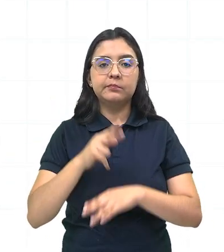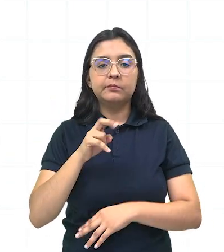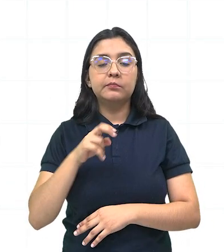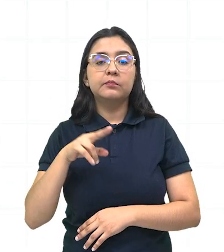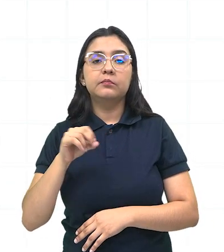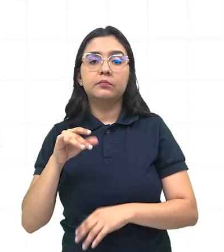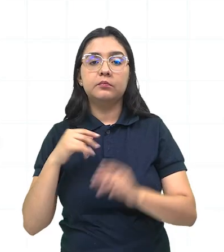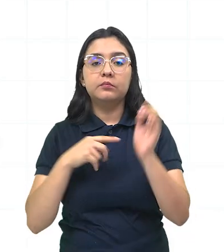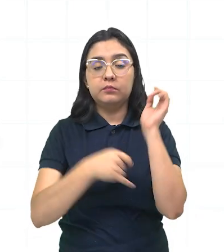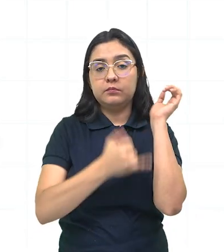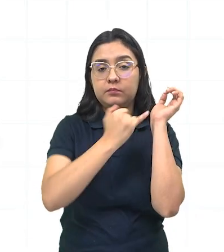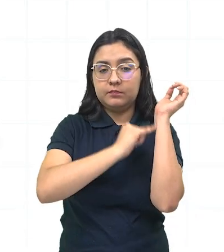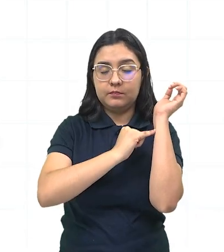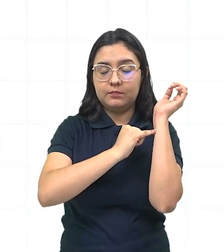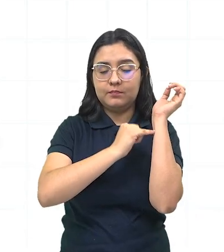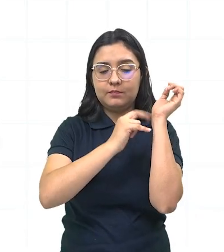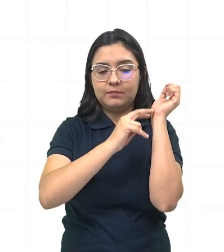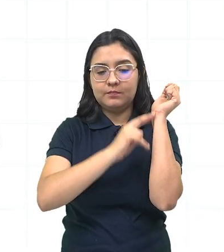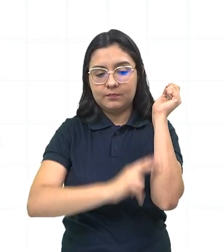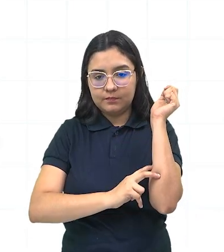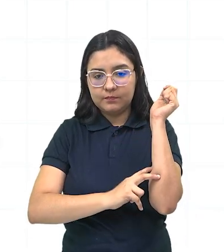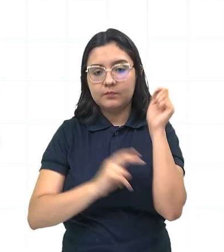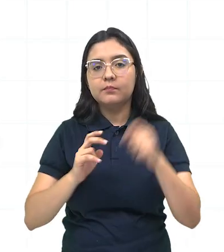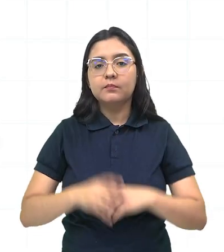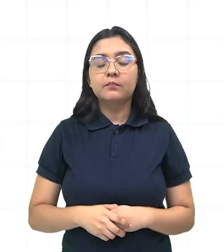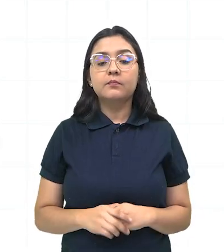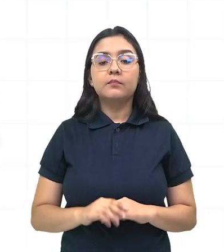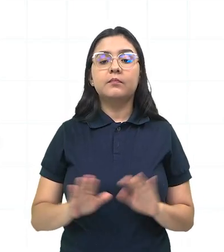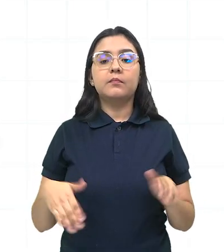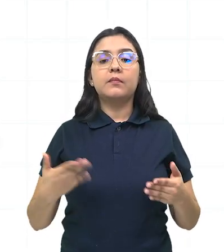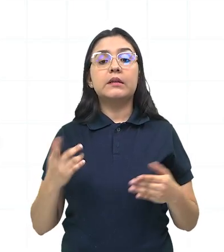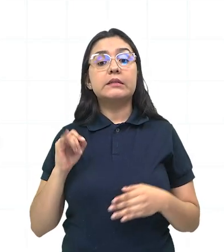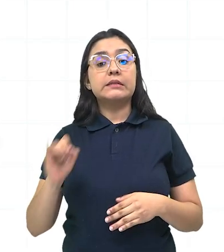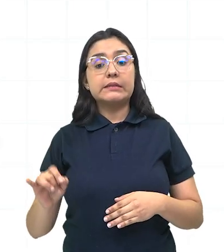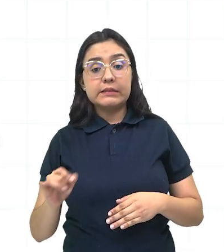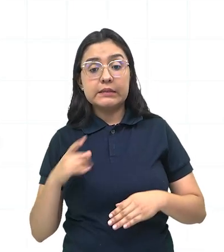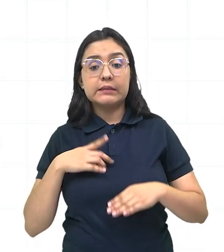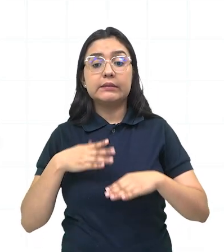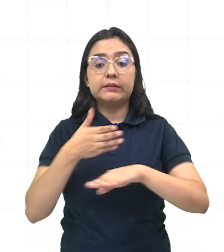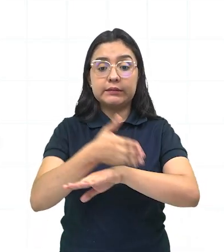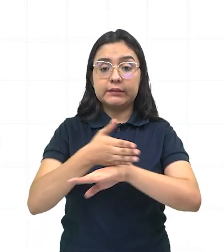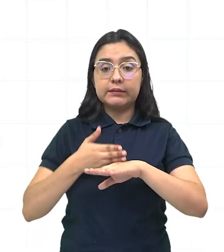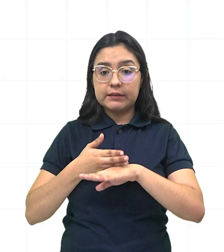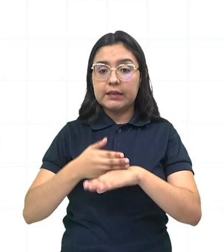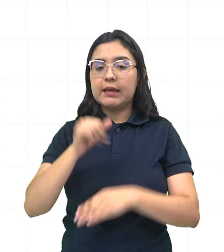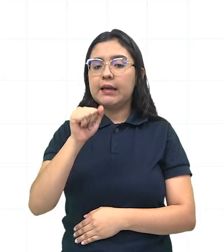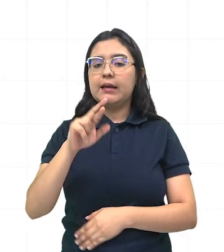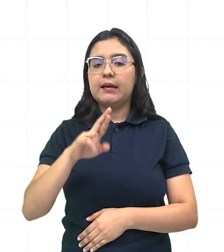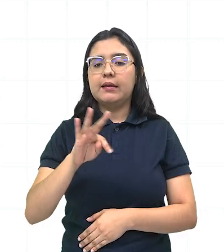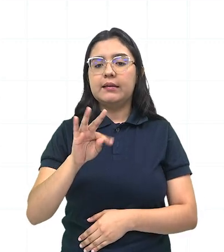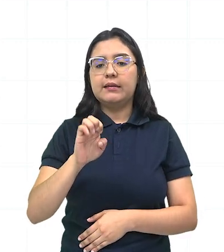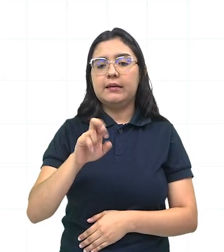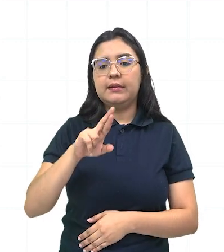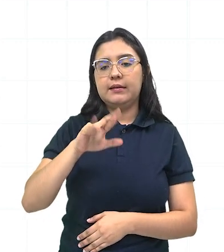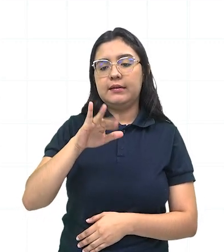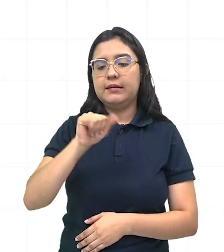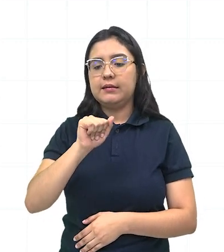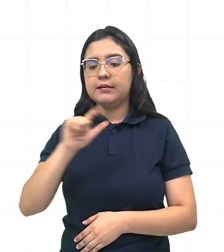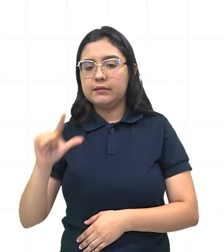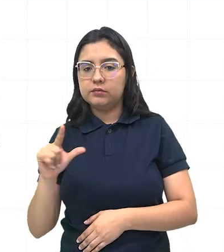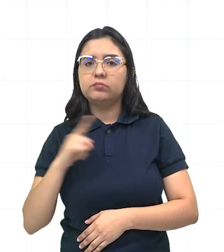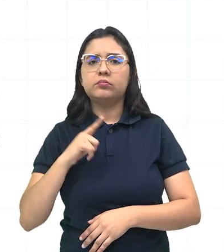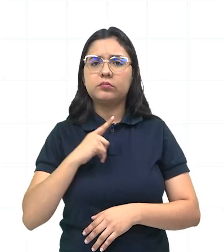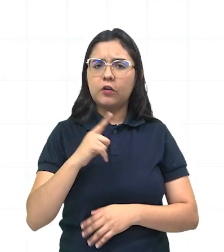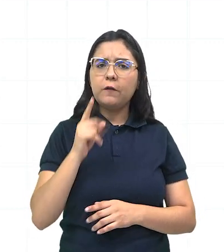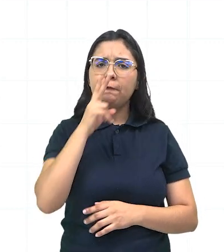venosa, uma veia. Já quando corta uma região arterial, ali o sangue ele